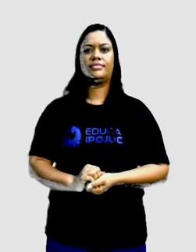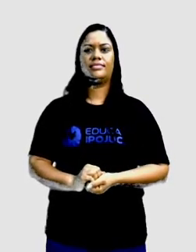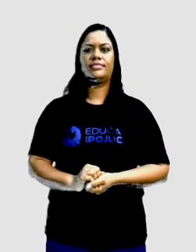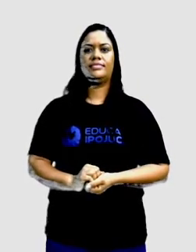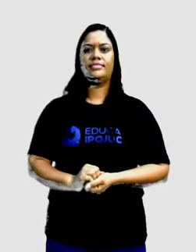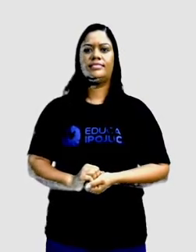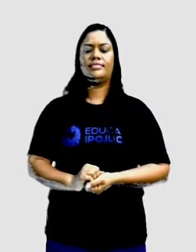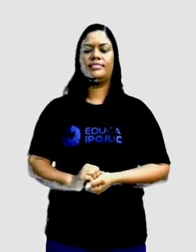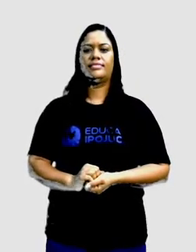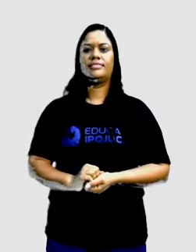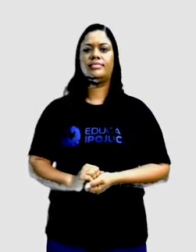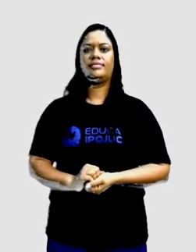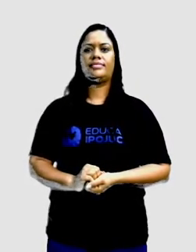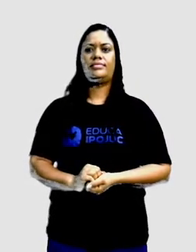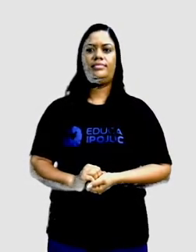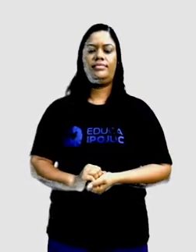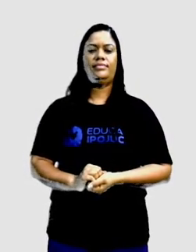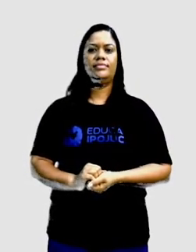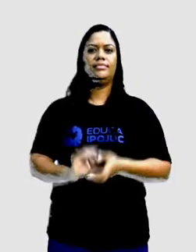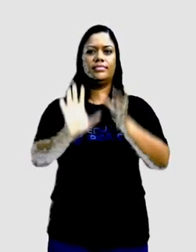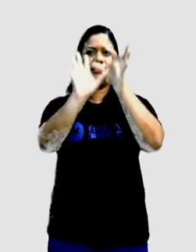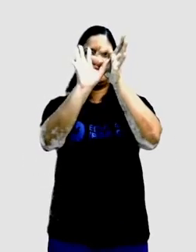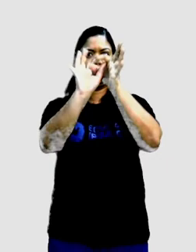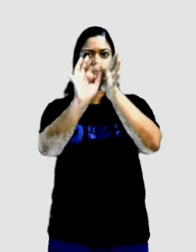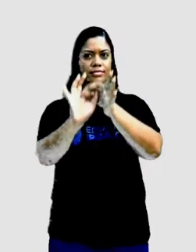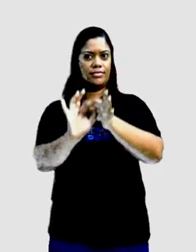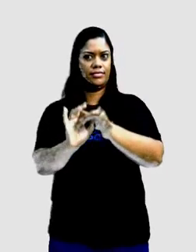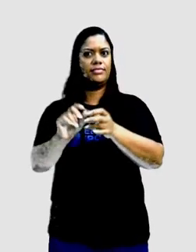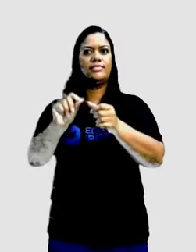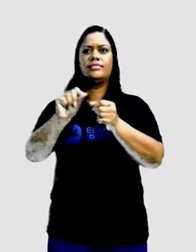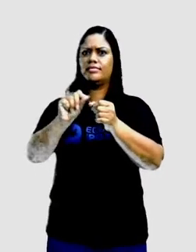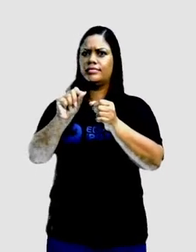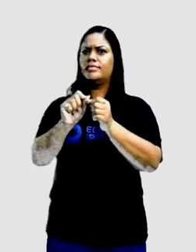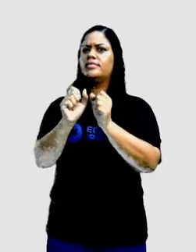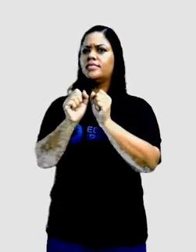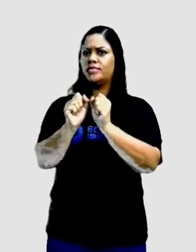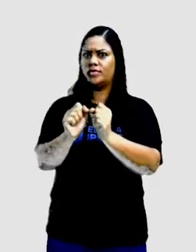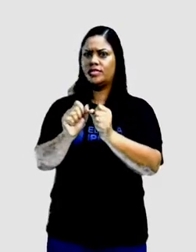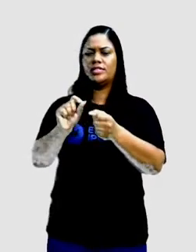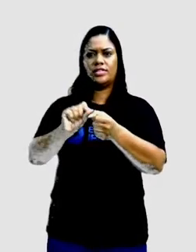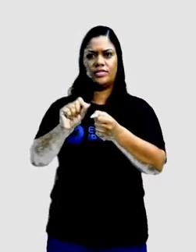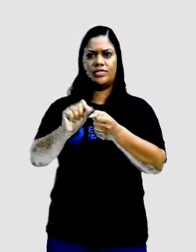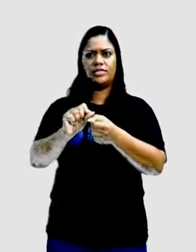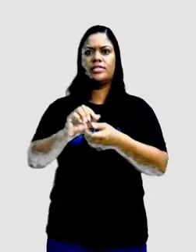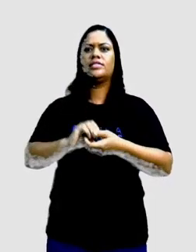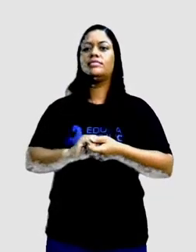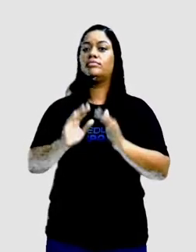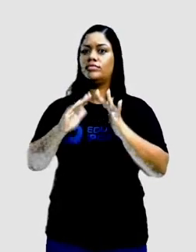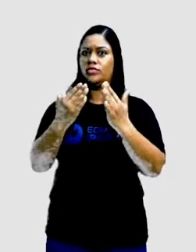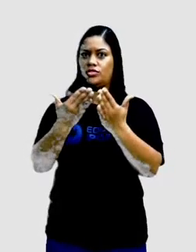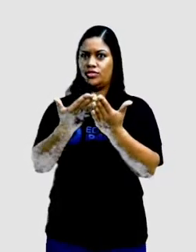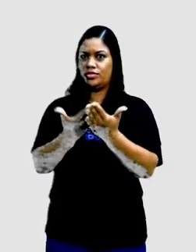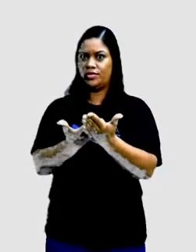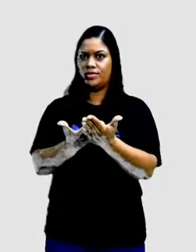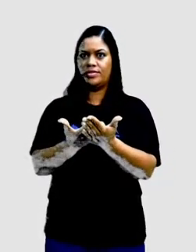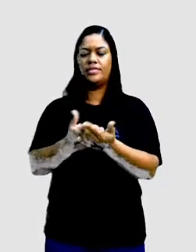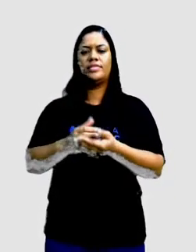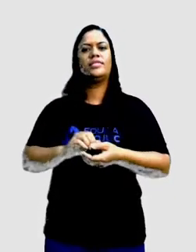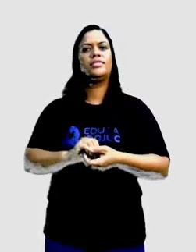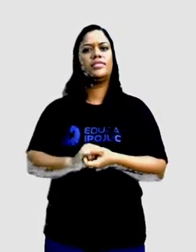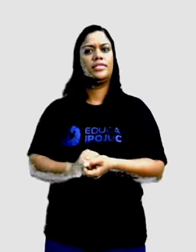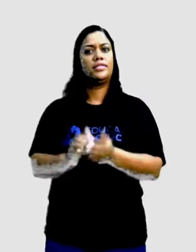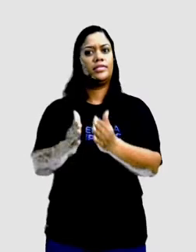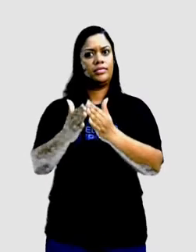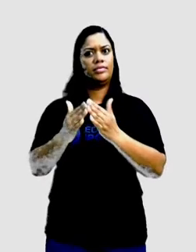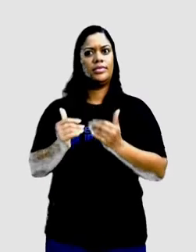esses esses esse contexto de produção ele pode se dar numa dissertação escolar onde você pode